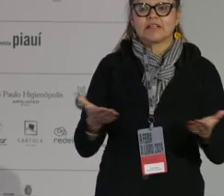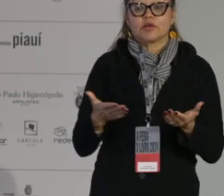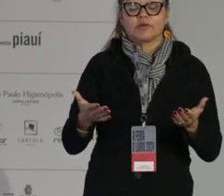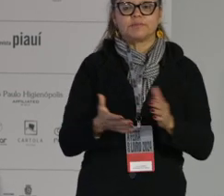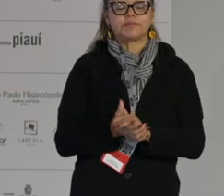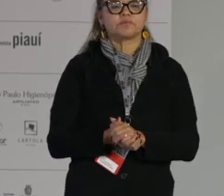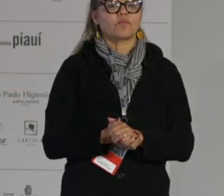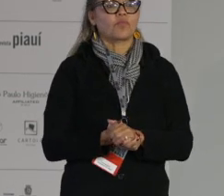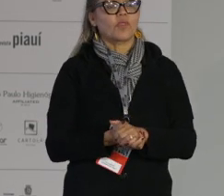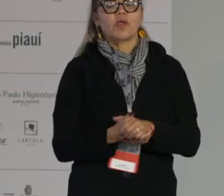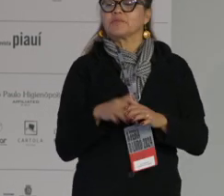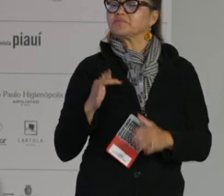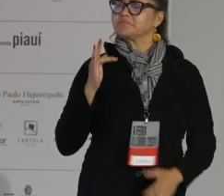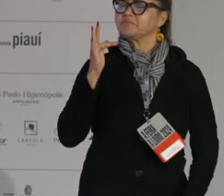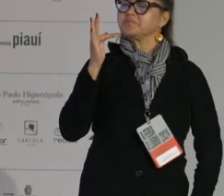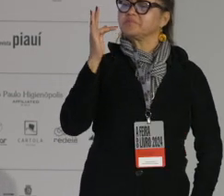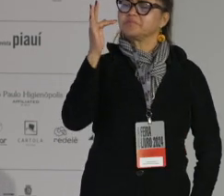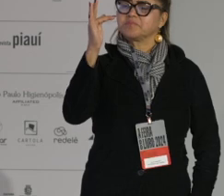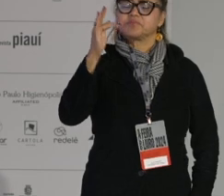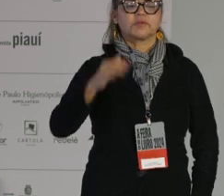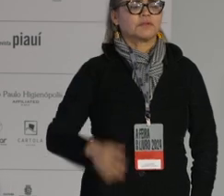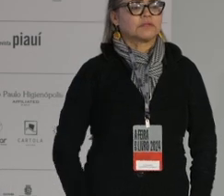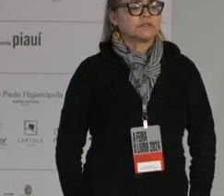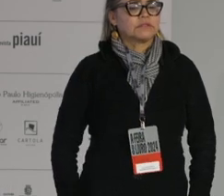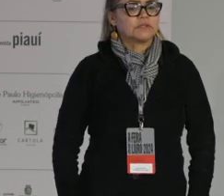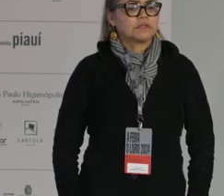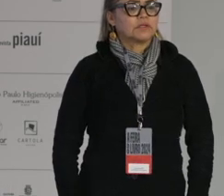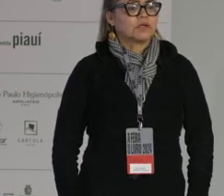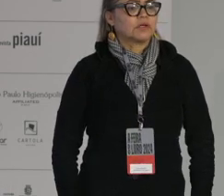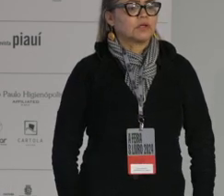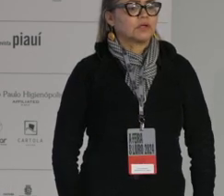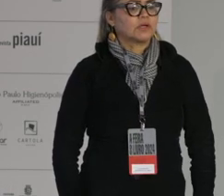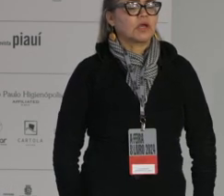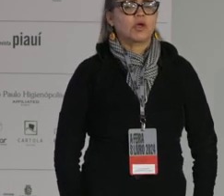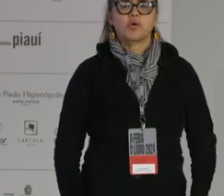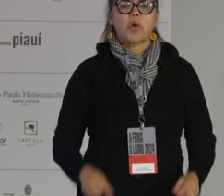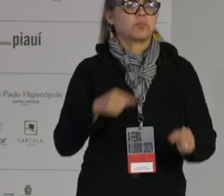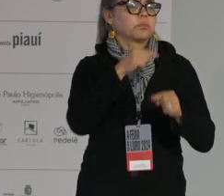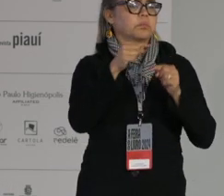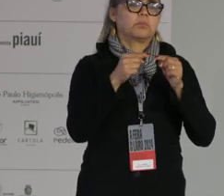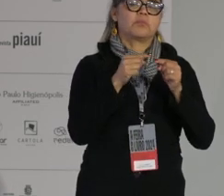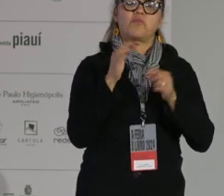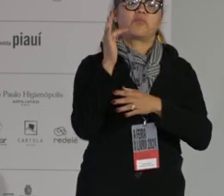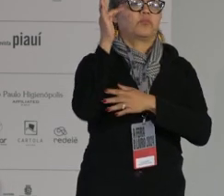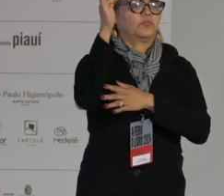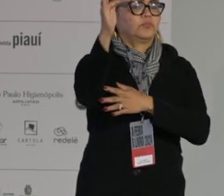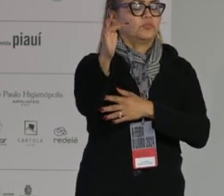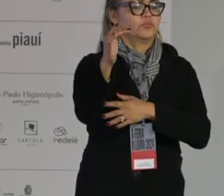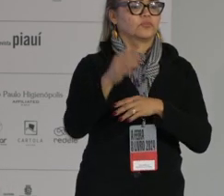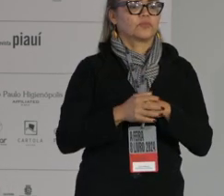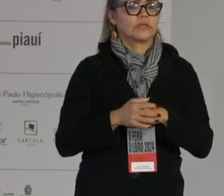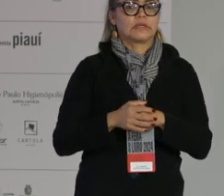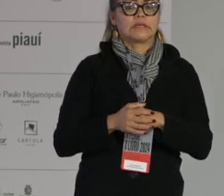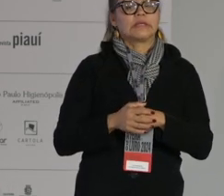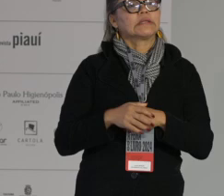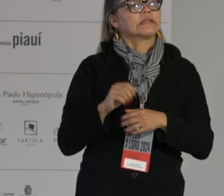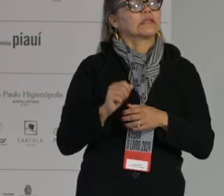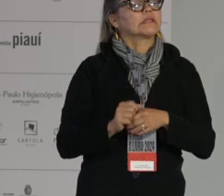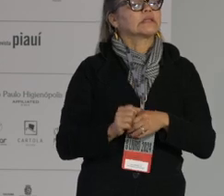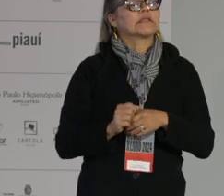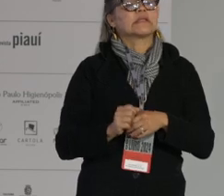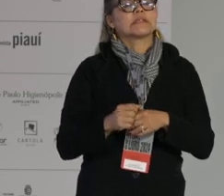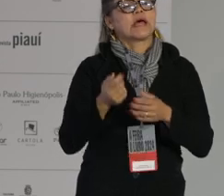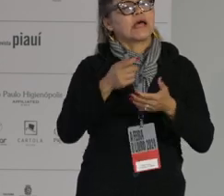o futuro... gente, qual que é a perspectiva de futuro da escrita